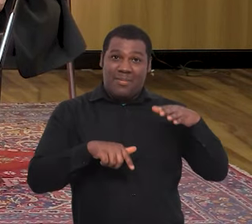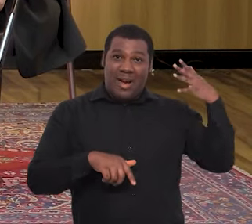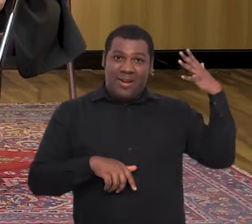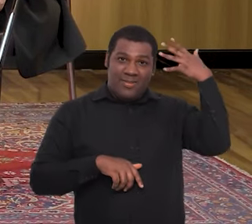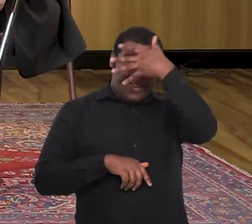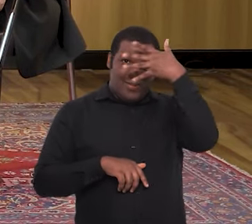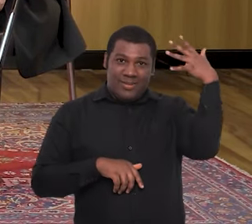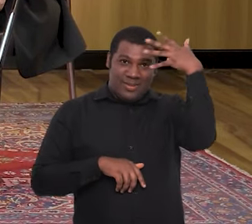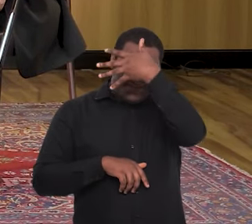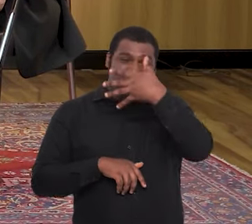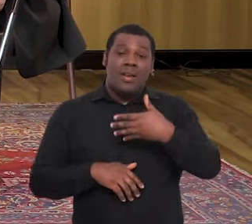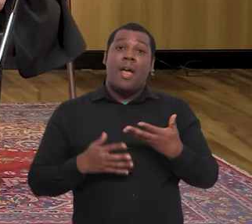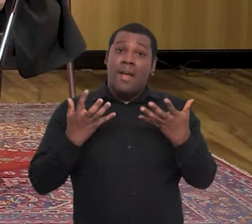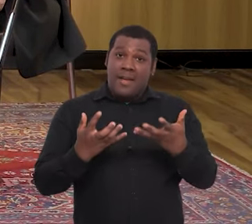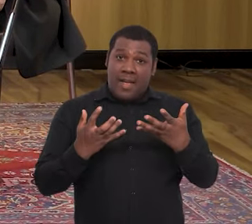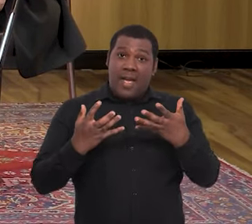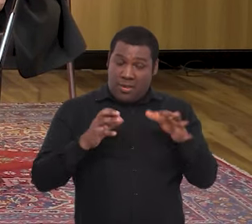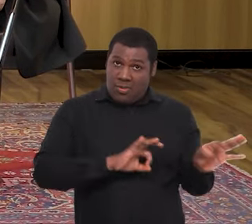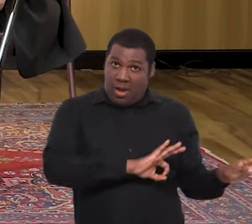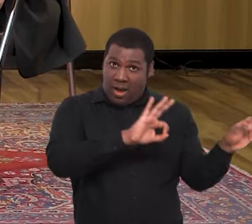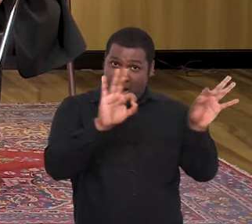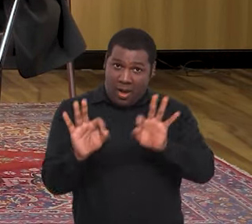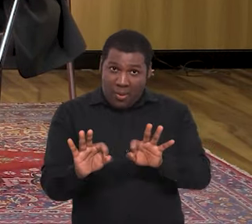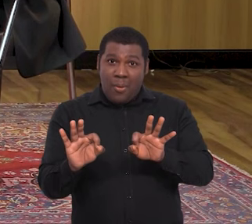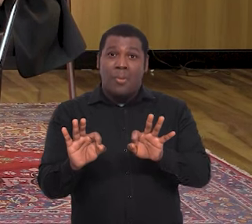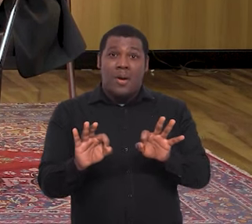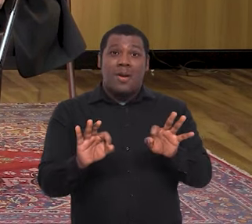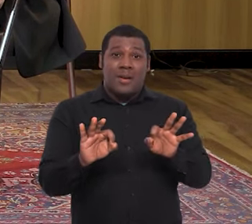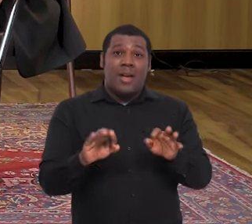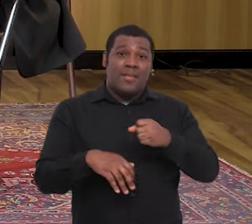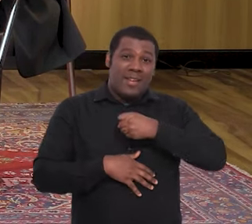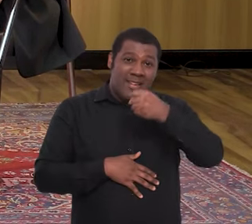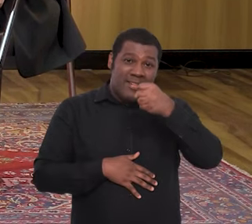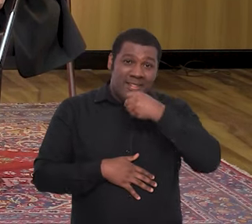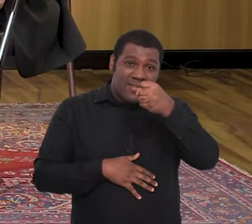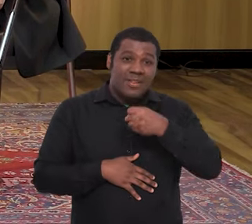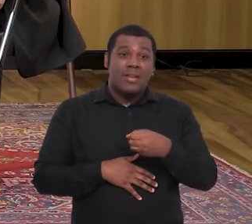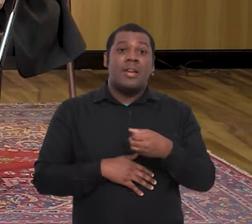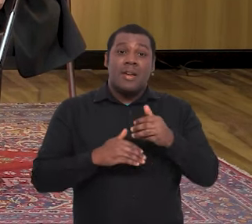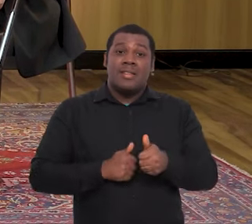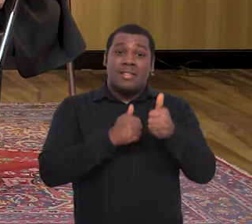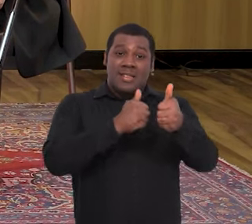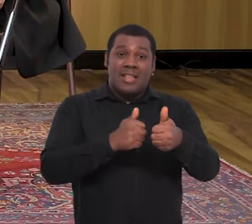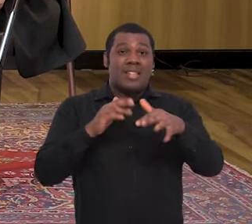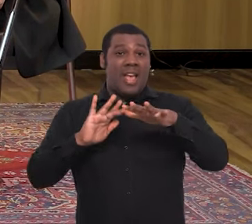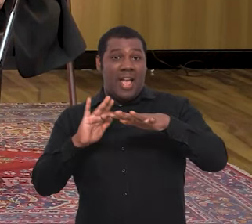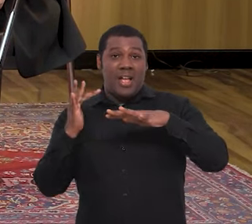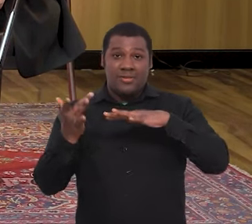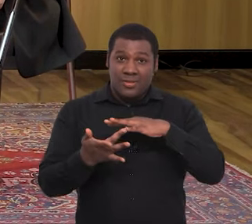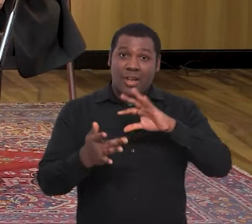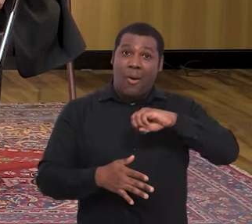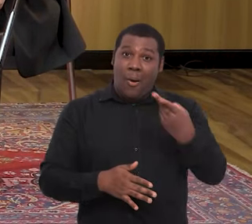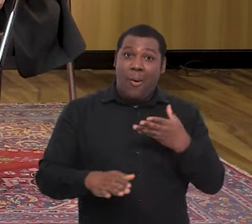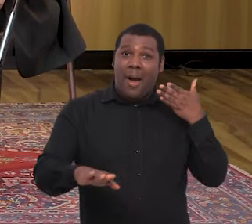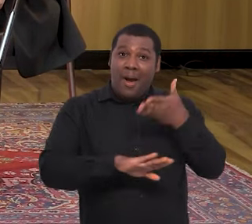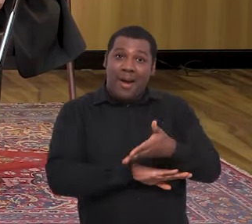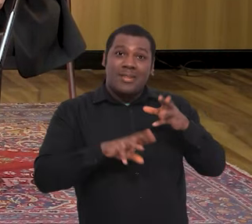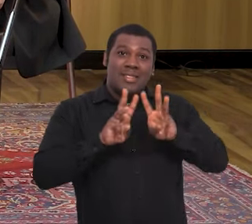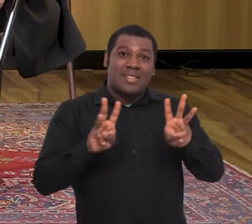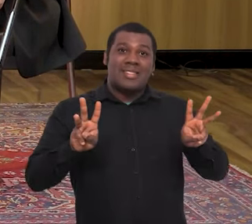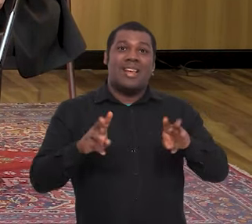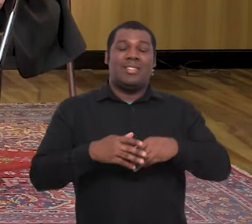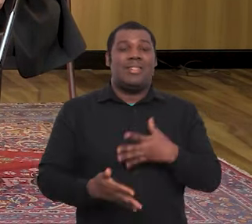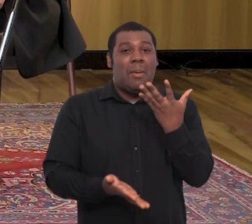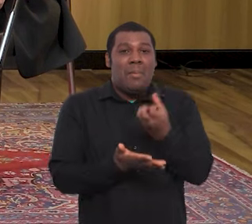ministro do Trabalho e Emprego luí marinho se você quiser Rever essa ou outras entrevistas siga as nossas redes sociais ou